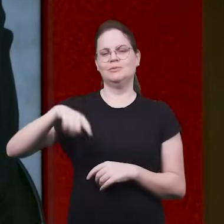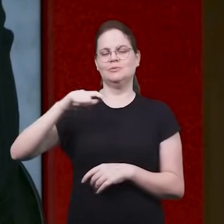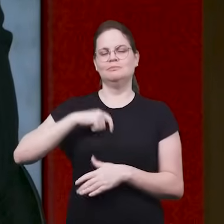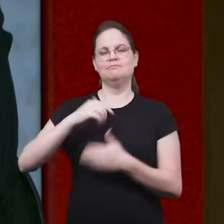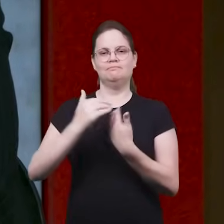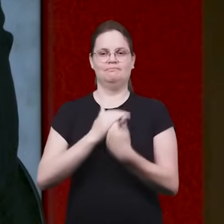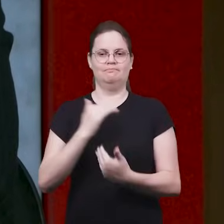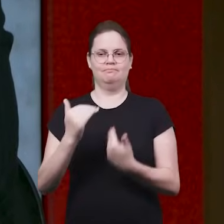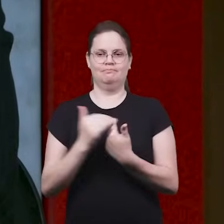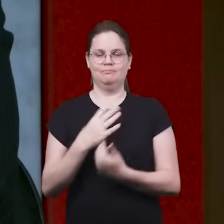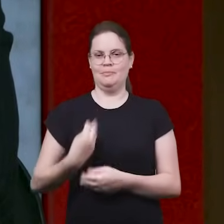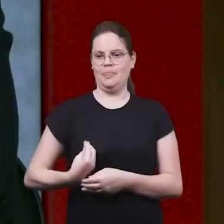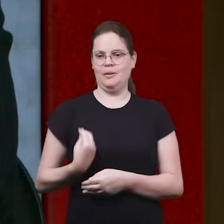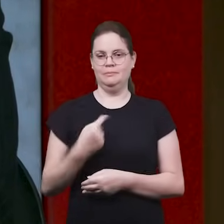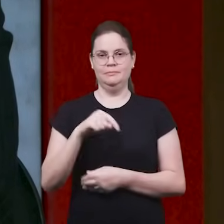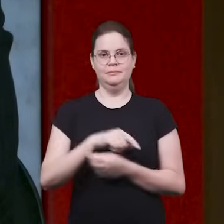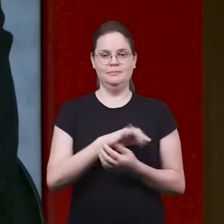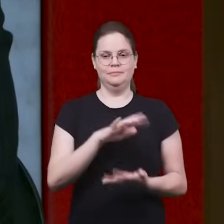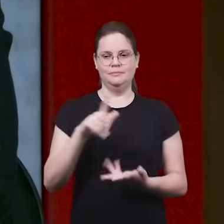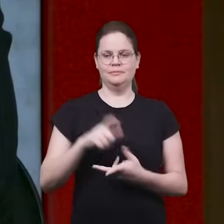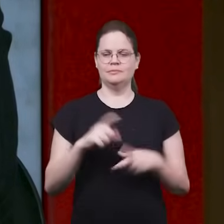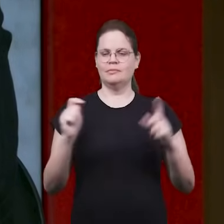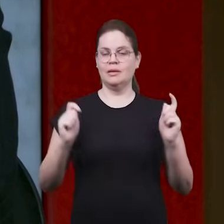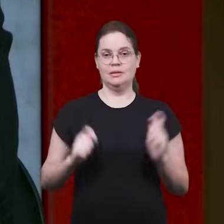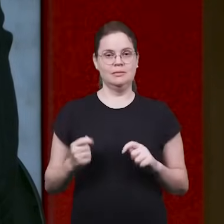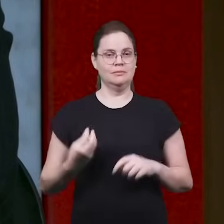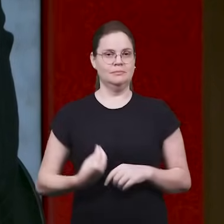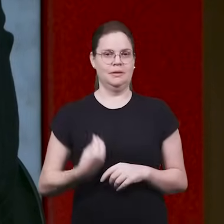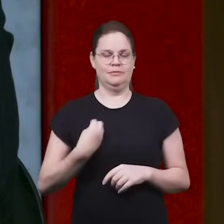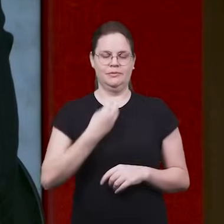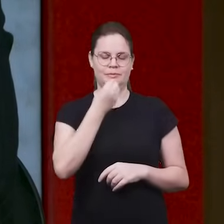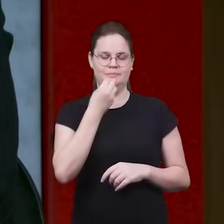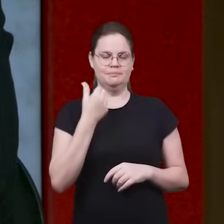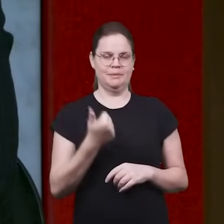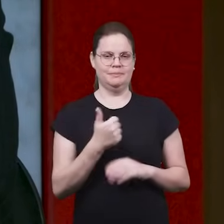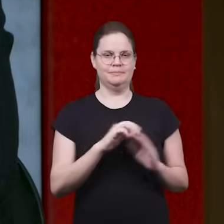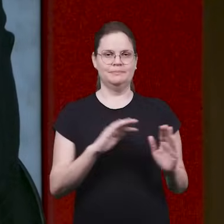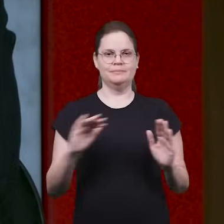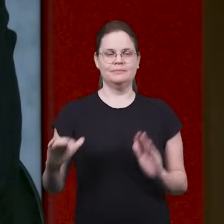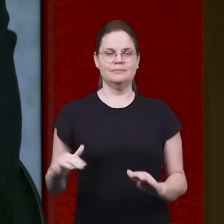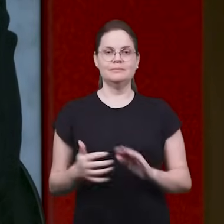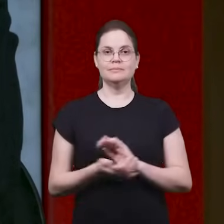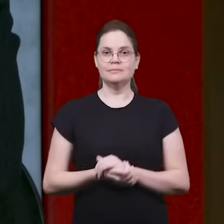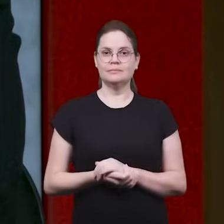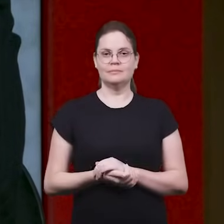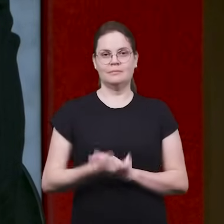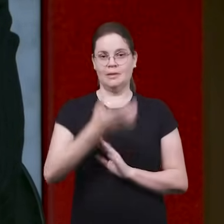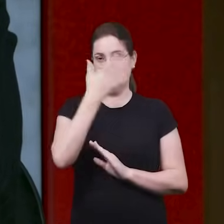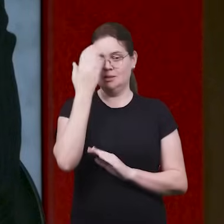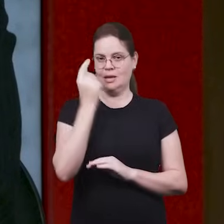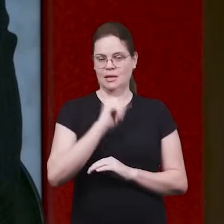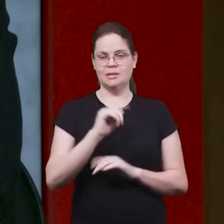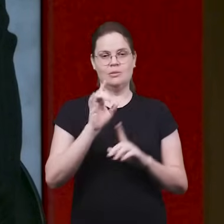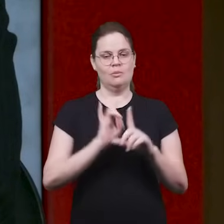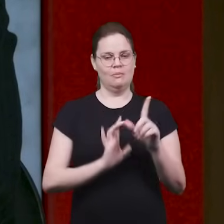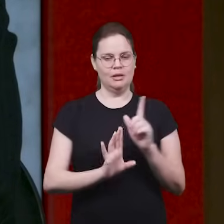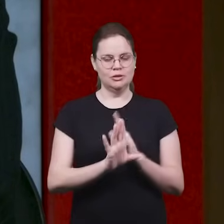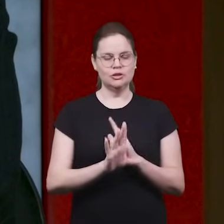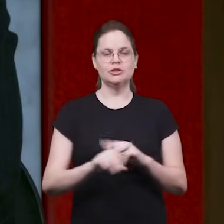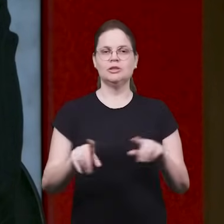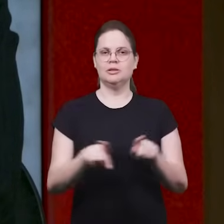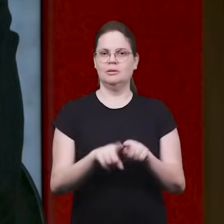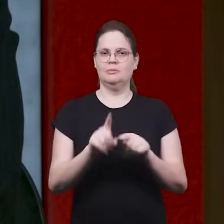nos guiar neste mundo e para termos a condição de vivermos melhor. Então não esqueça de compartilhar